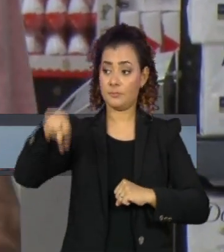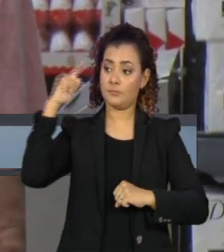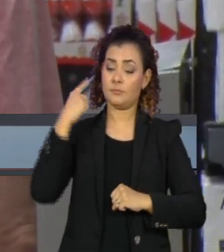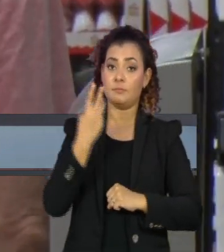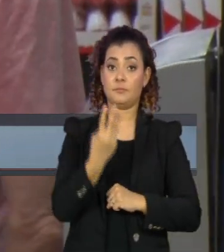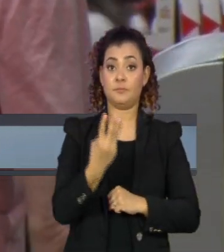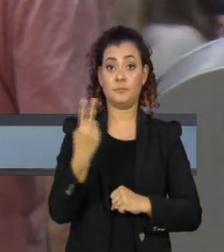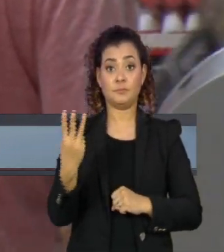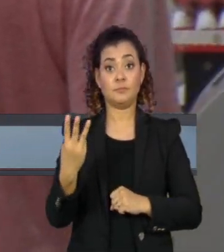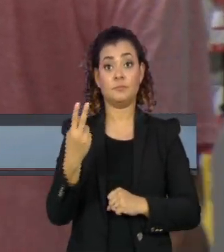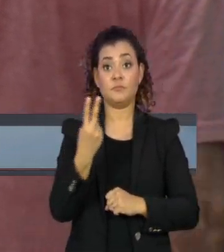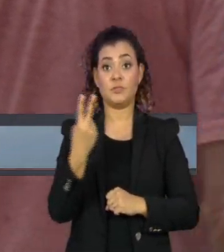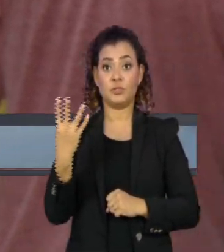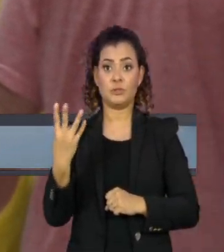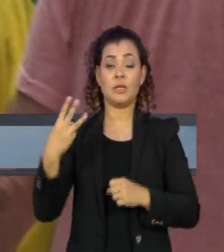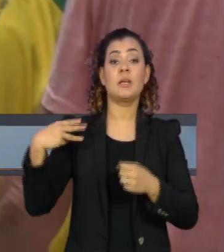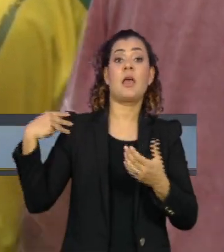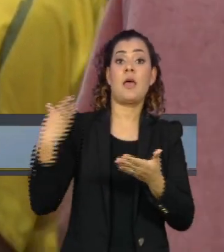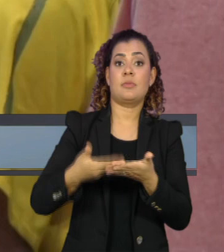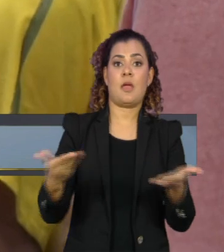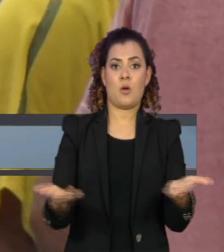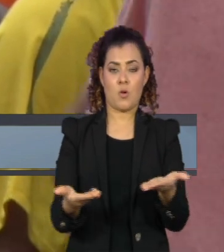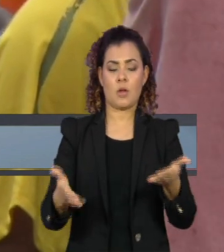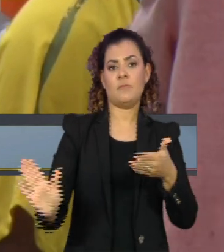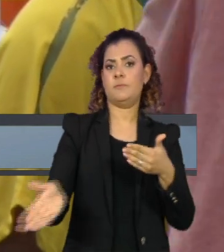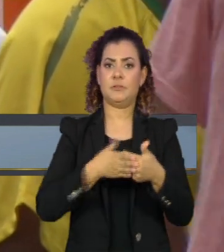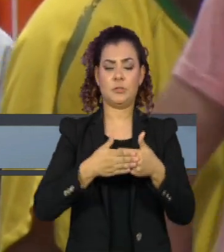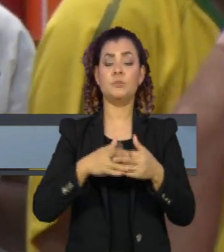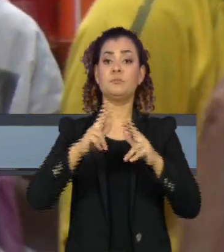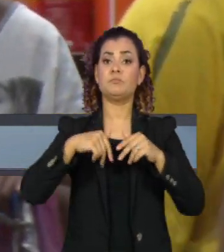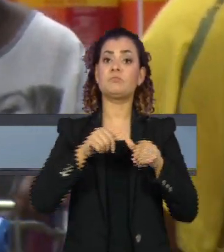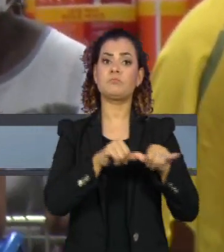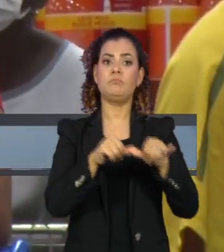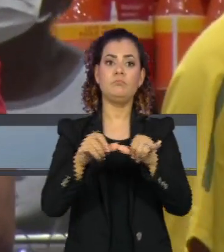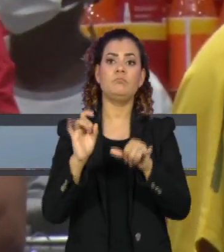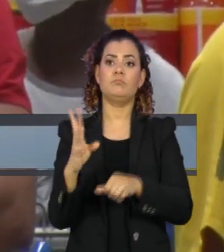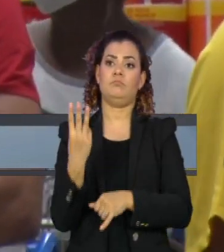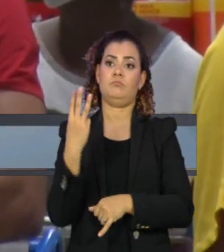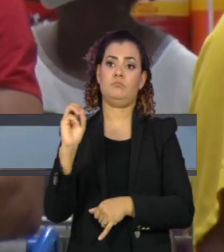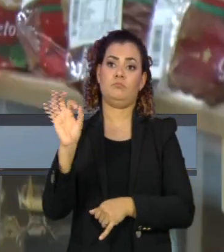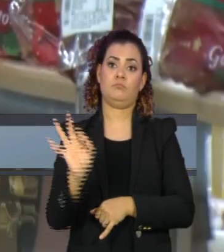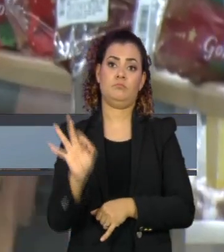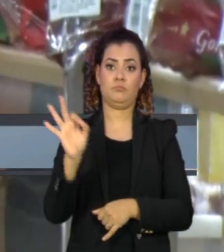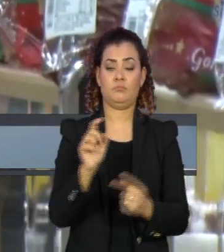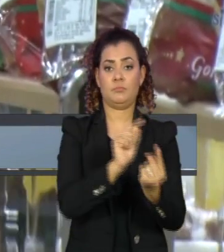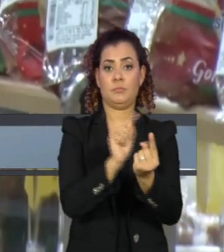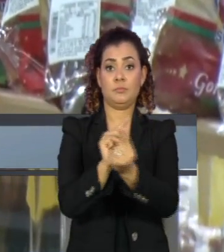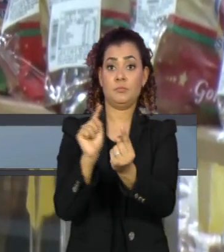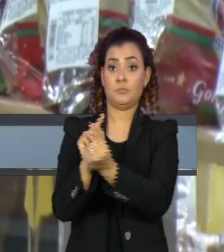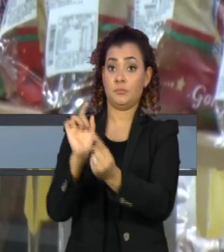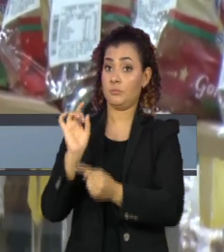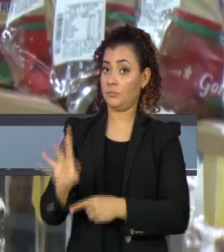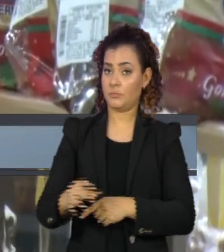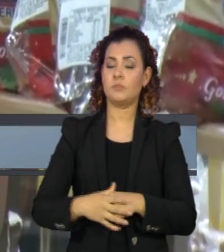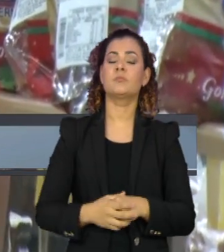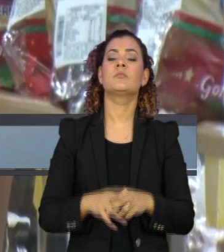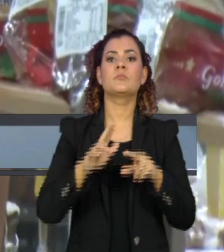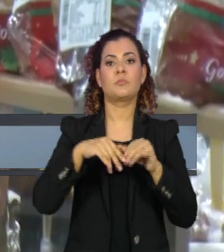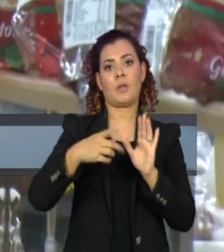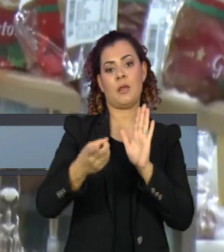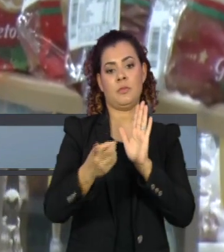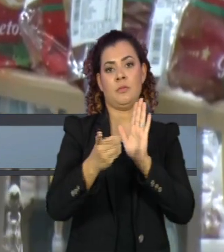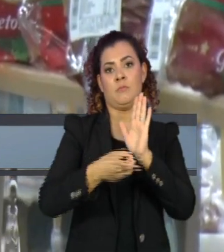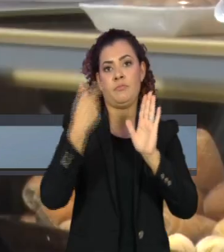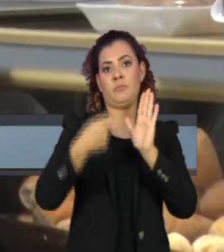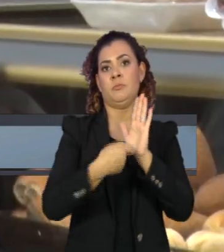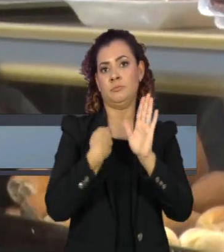23. Os supermercados da região podem atender apenas 30% da capacidade, autorizada no alvará emitido